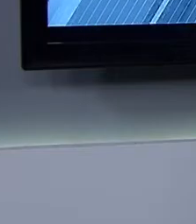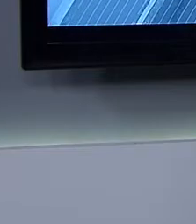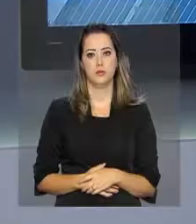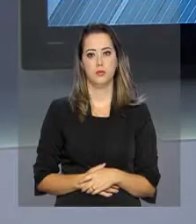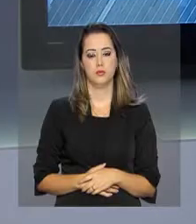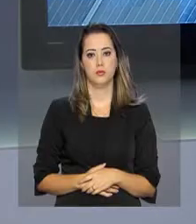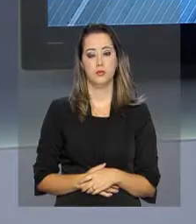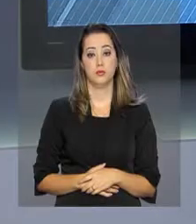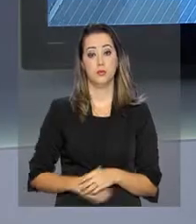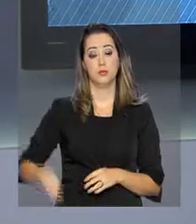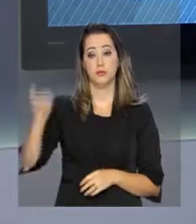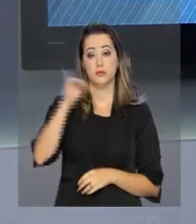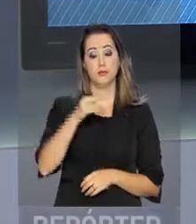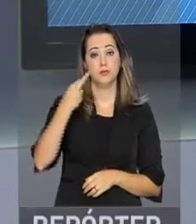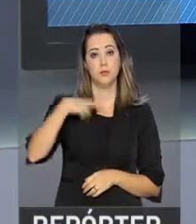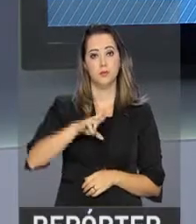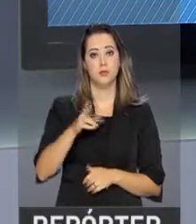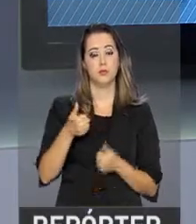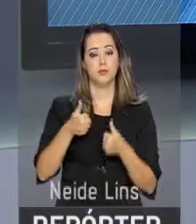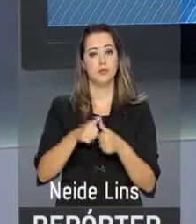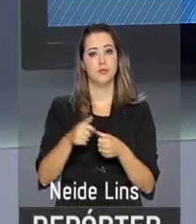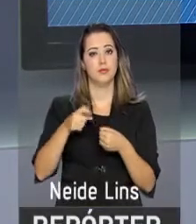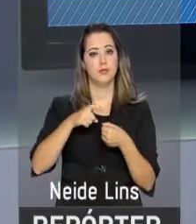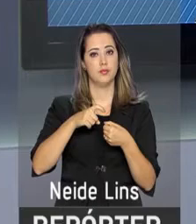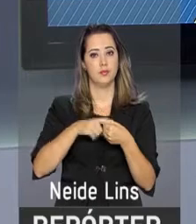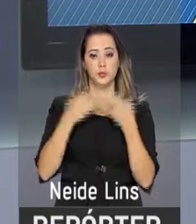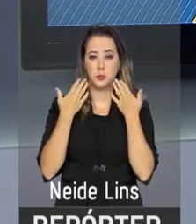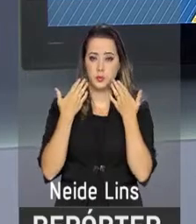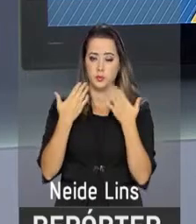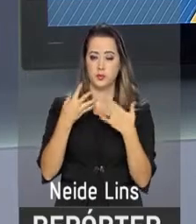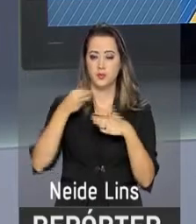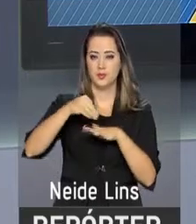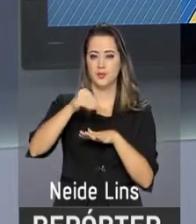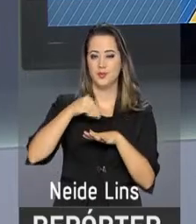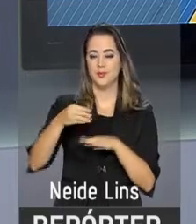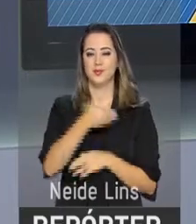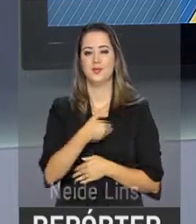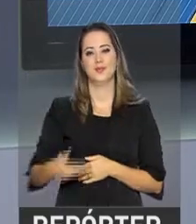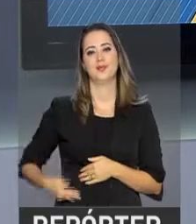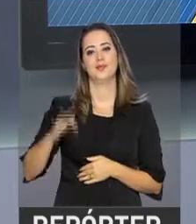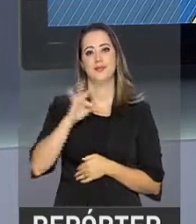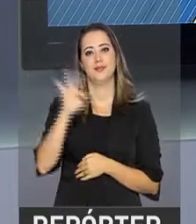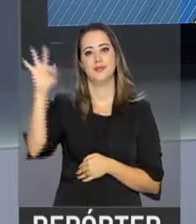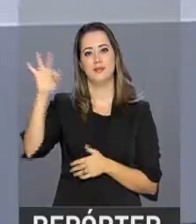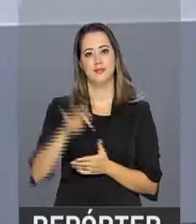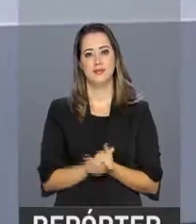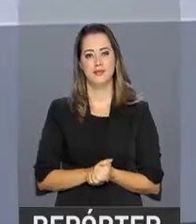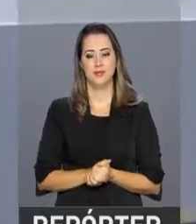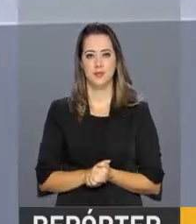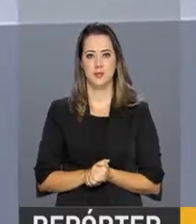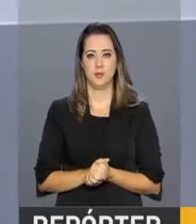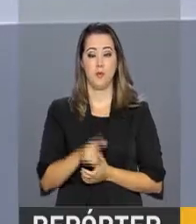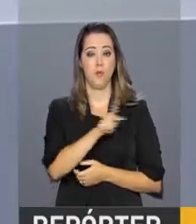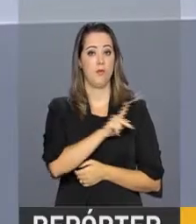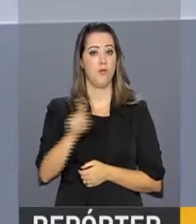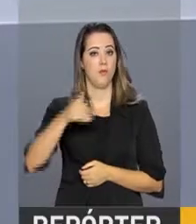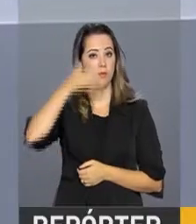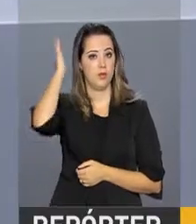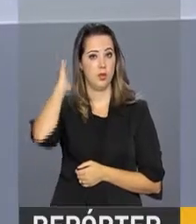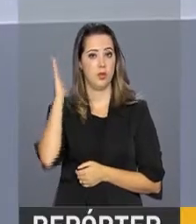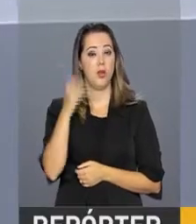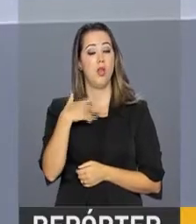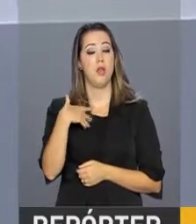uau repórter nbr está de volta trazendo pra vocês notícias do governo federal o presidente michel temer